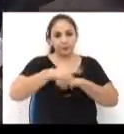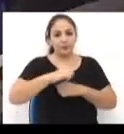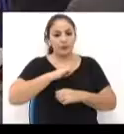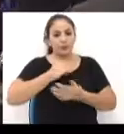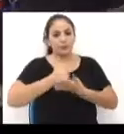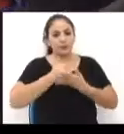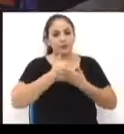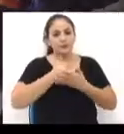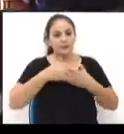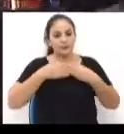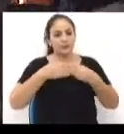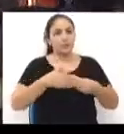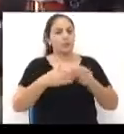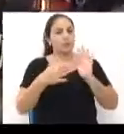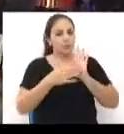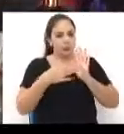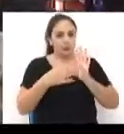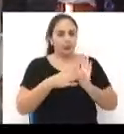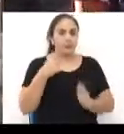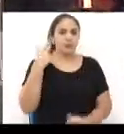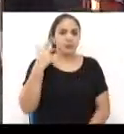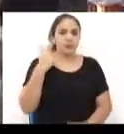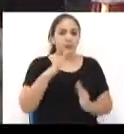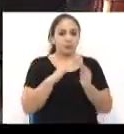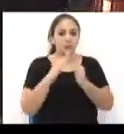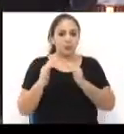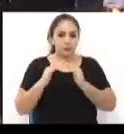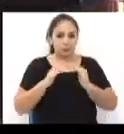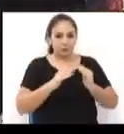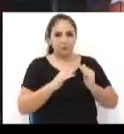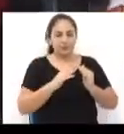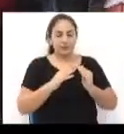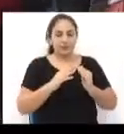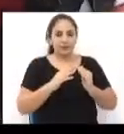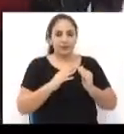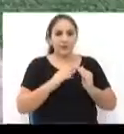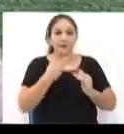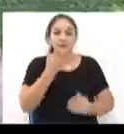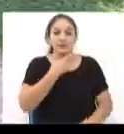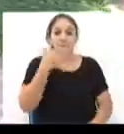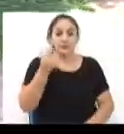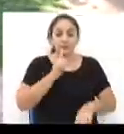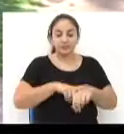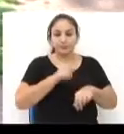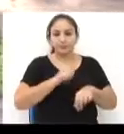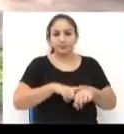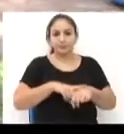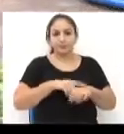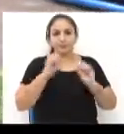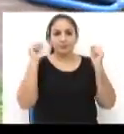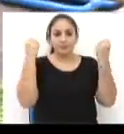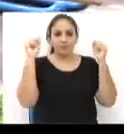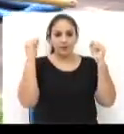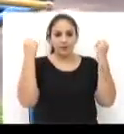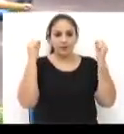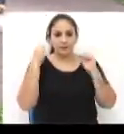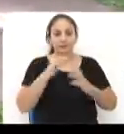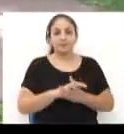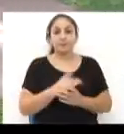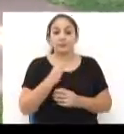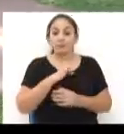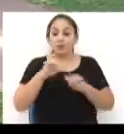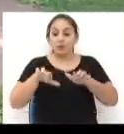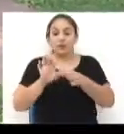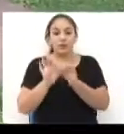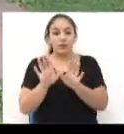uma iniciativa tem proporcionado aos moradores facilidade na hora de se exercitar. São as academias ao ar livre.